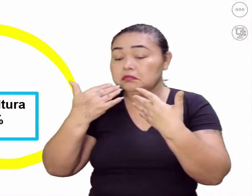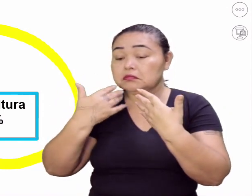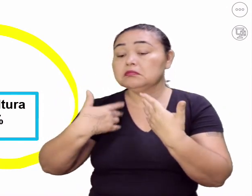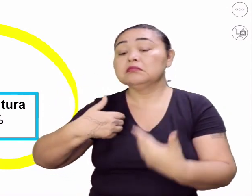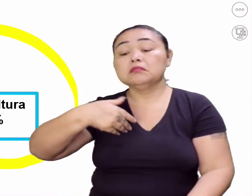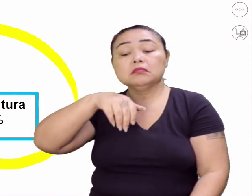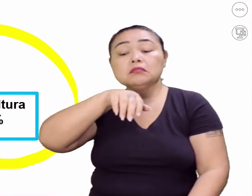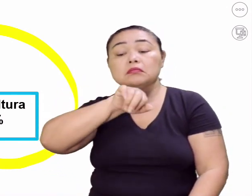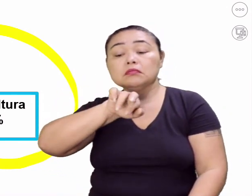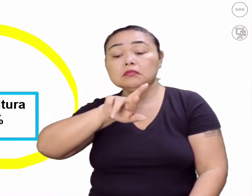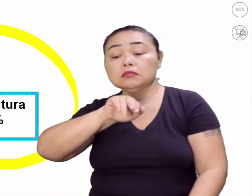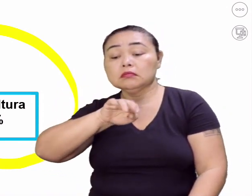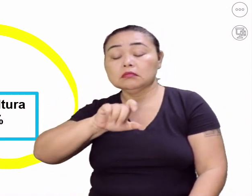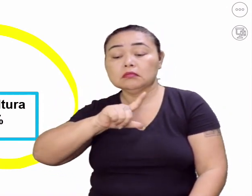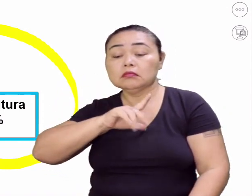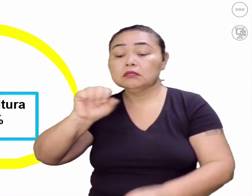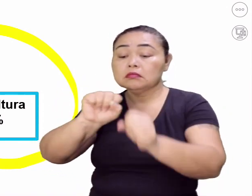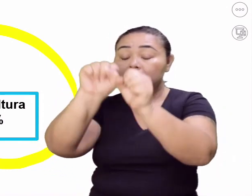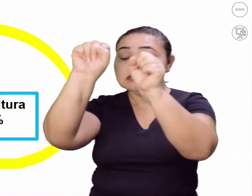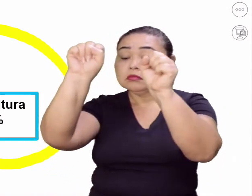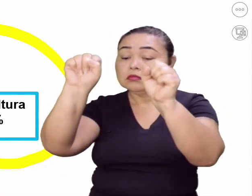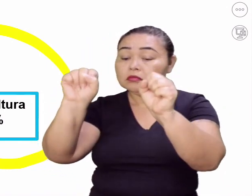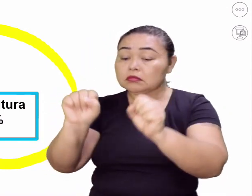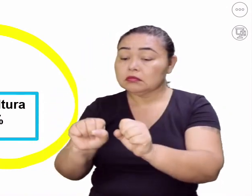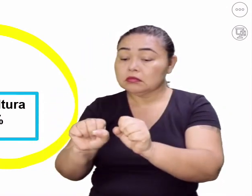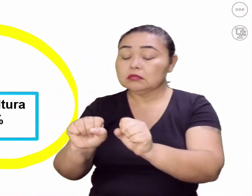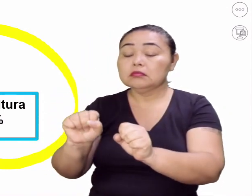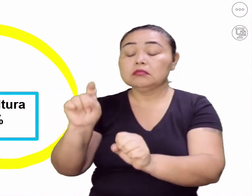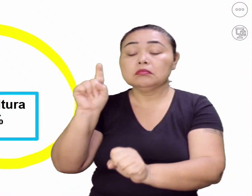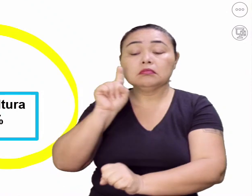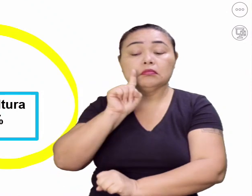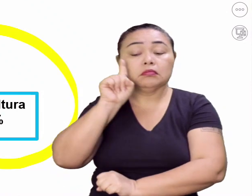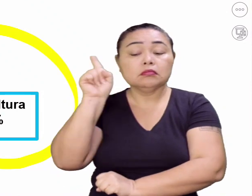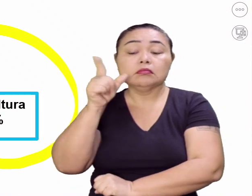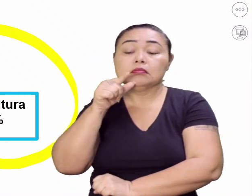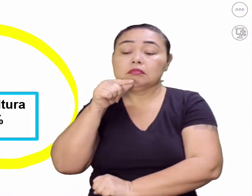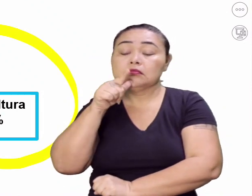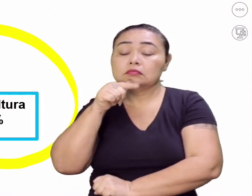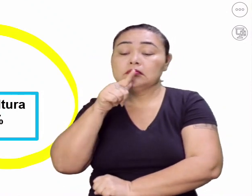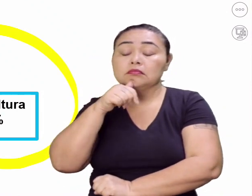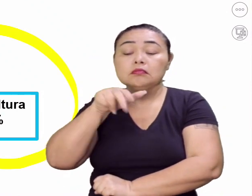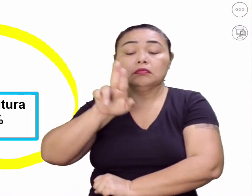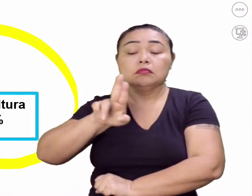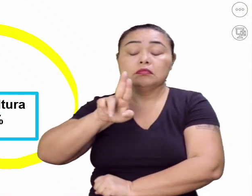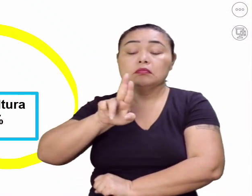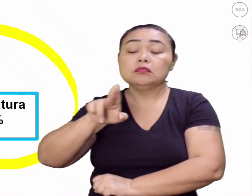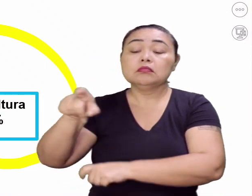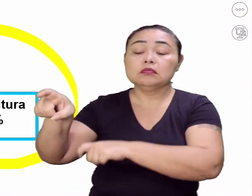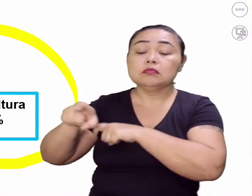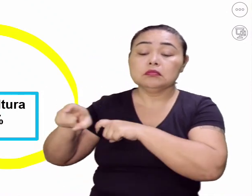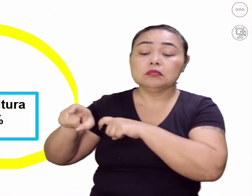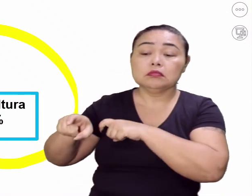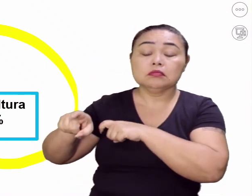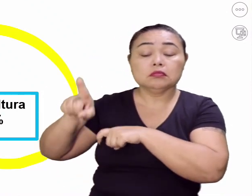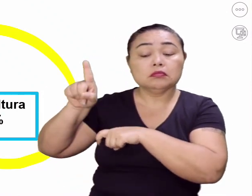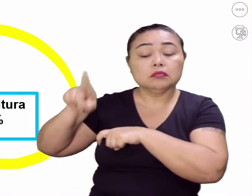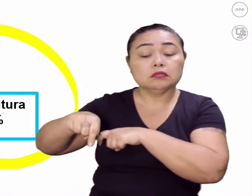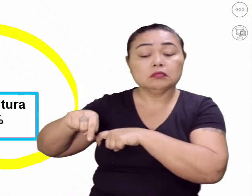Israel. O sistema deles da água que utiliza-se na agricultura